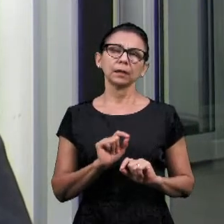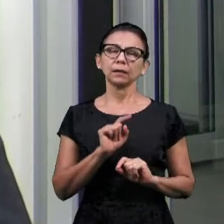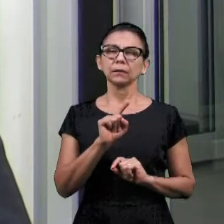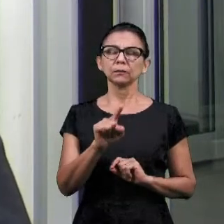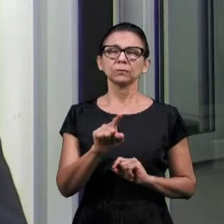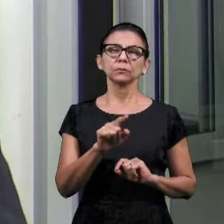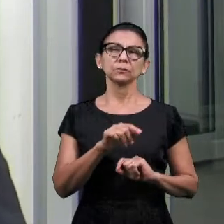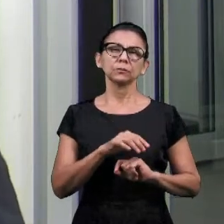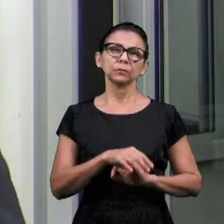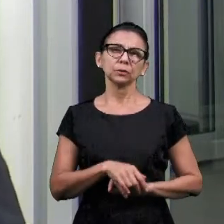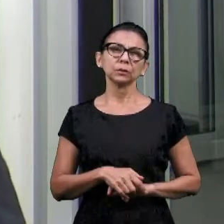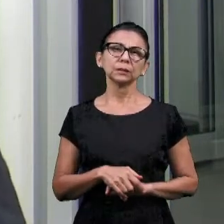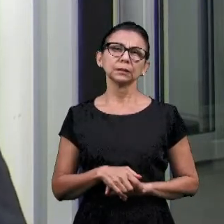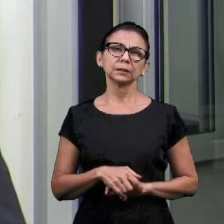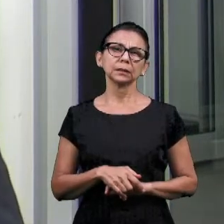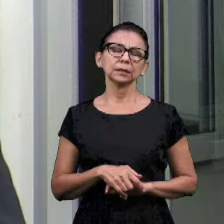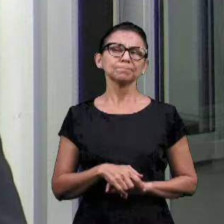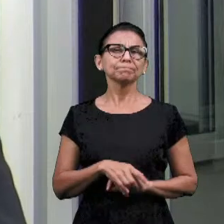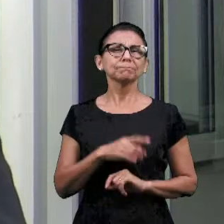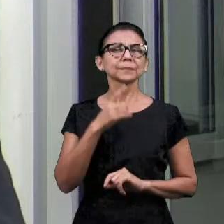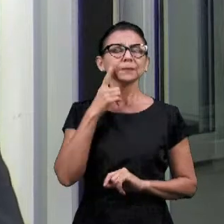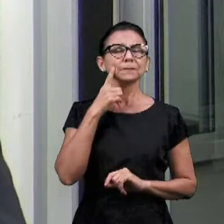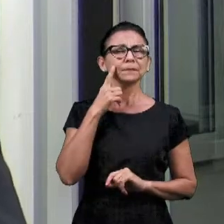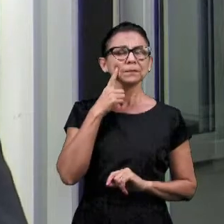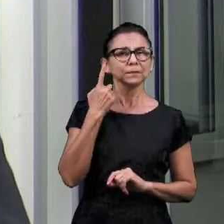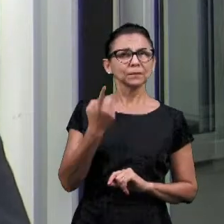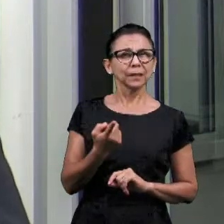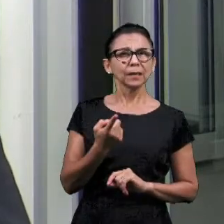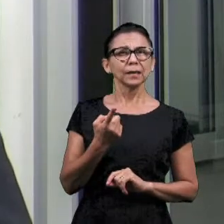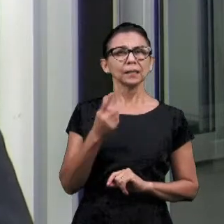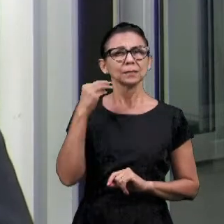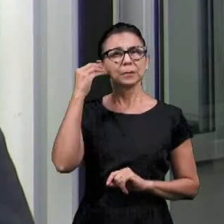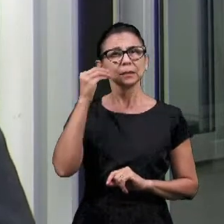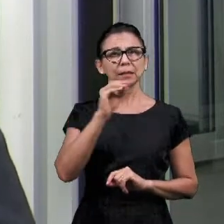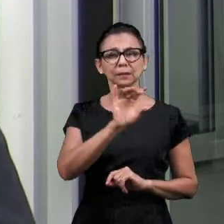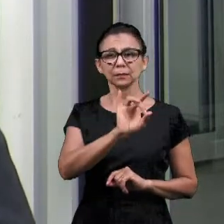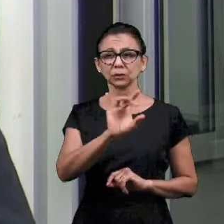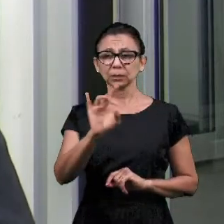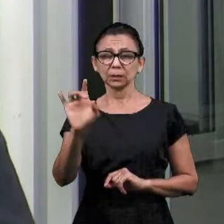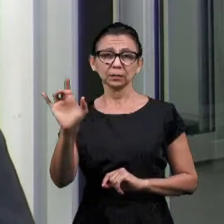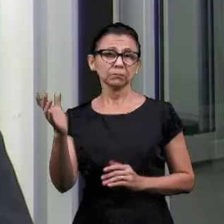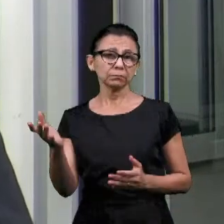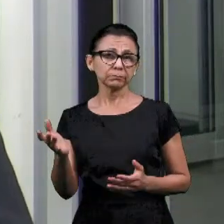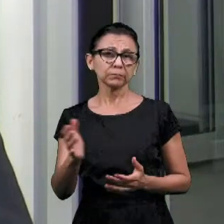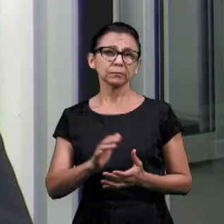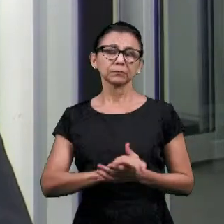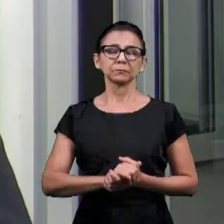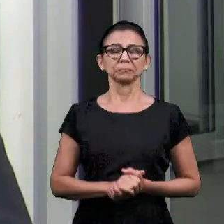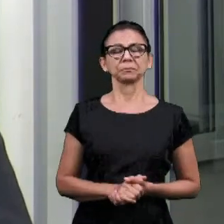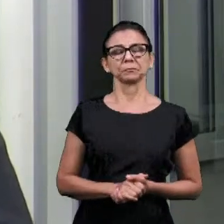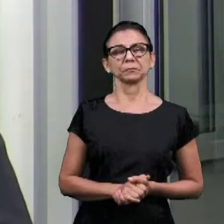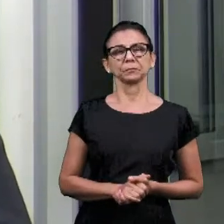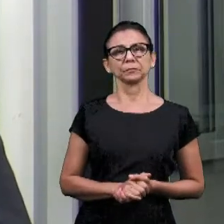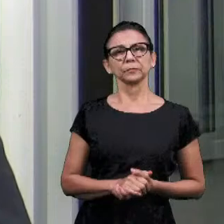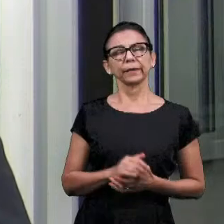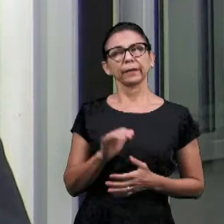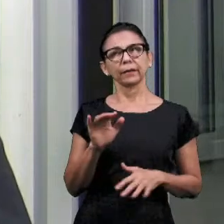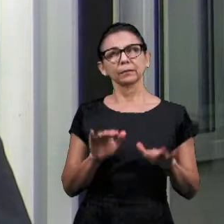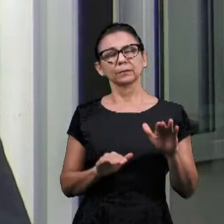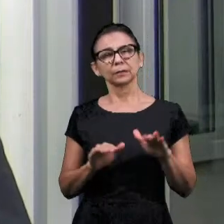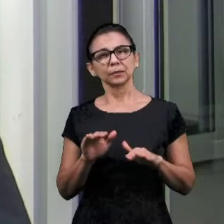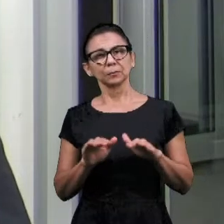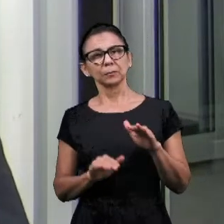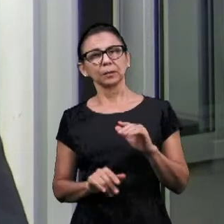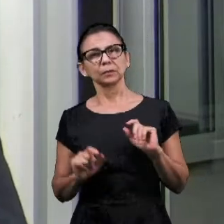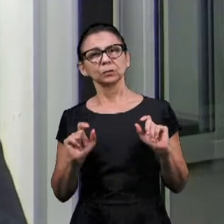exemplo daquilo que pode acontecer na vida de cada um, de acordo com o quanto você que está nos